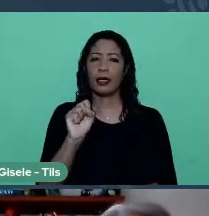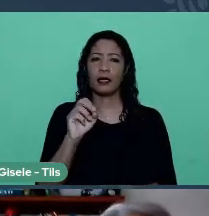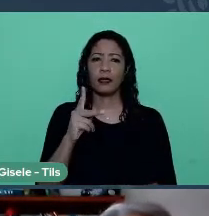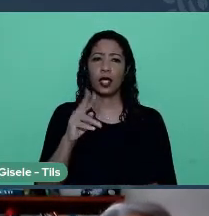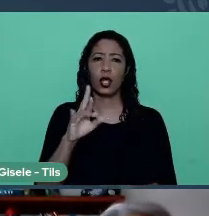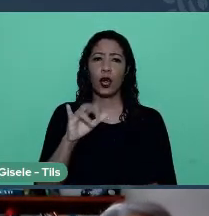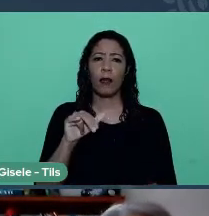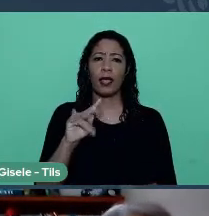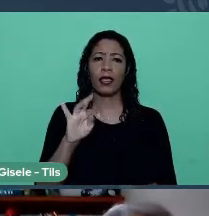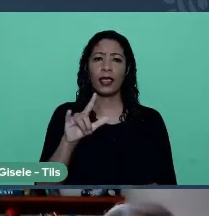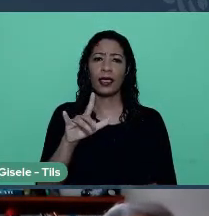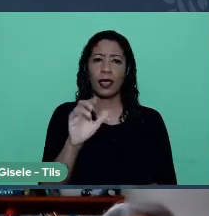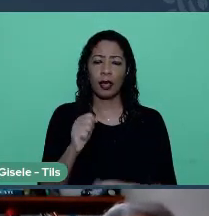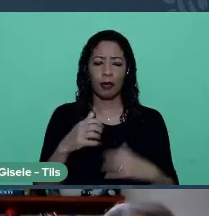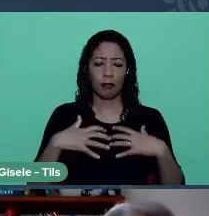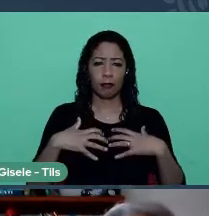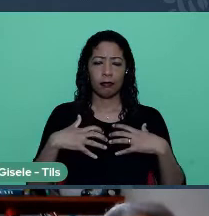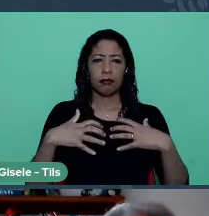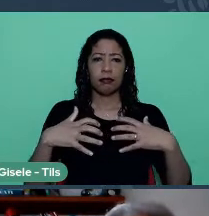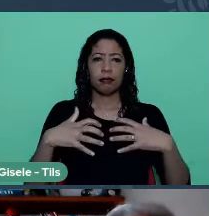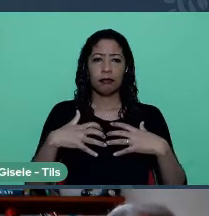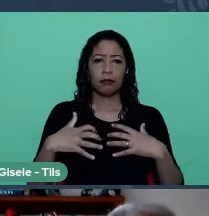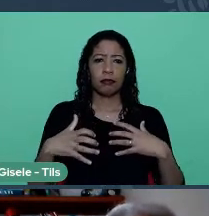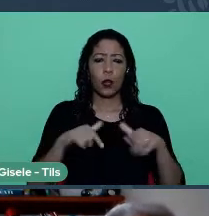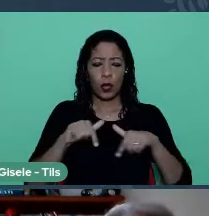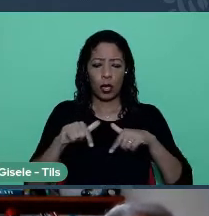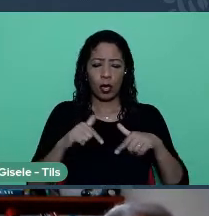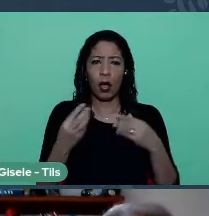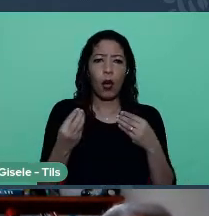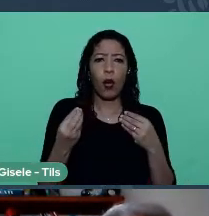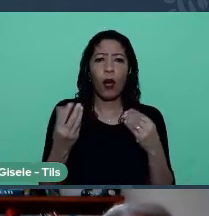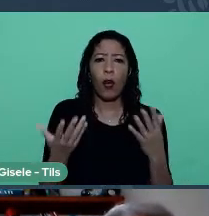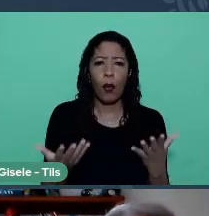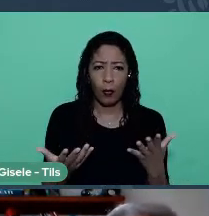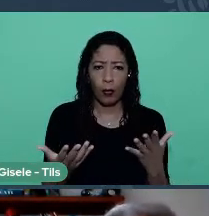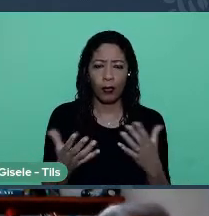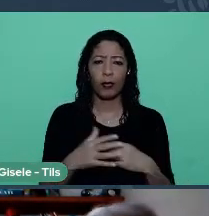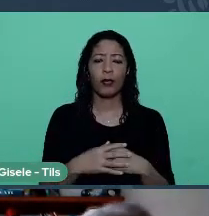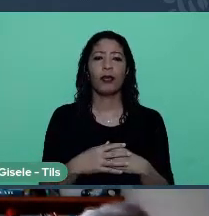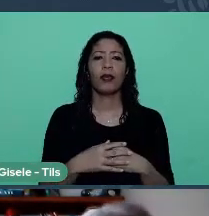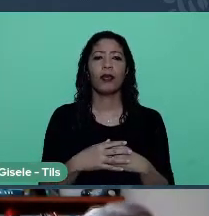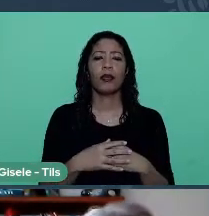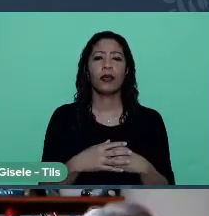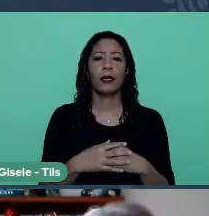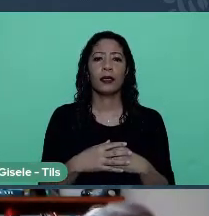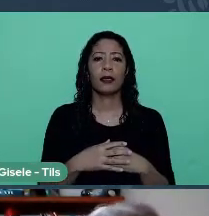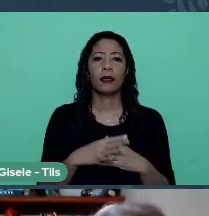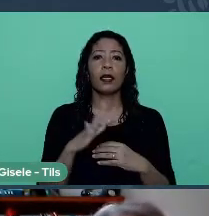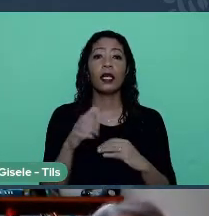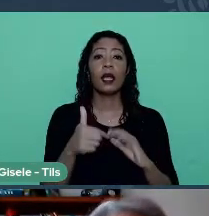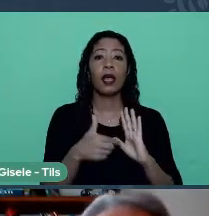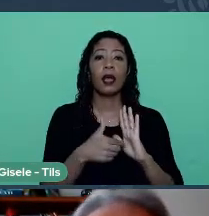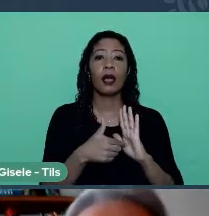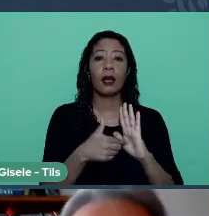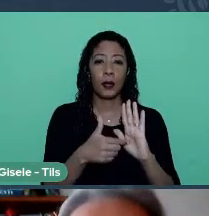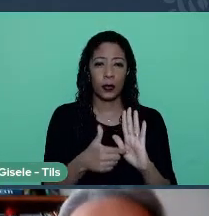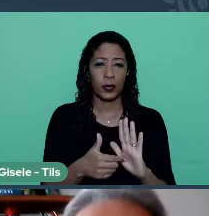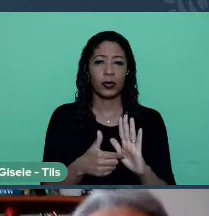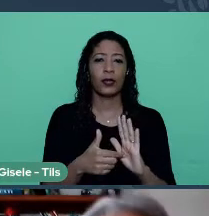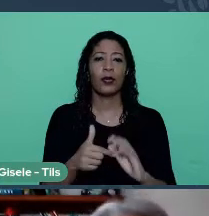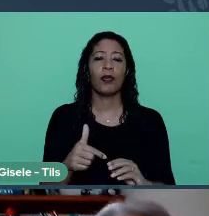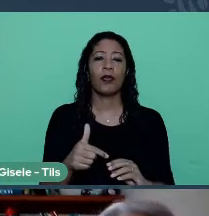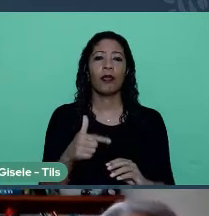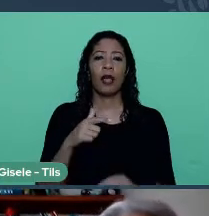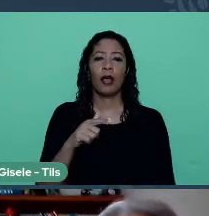avaliar a função do pulmão, e mostrou uma razão do VF1 capacidade